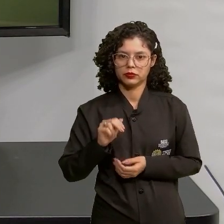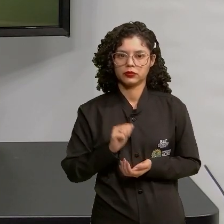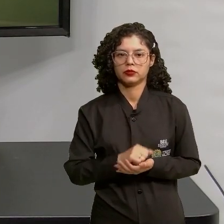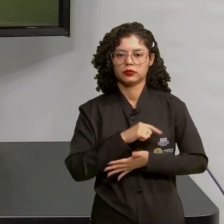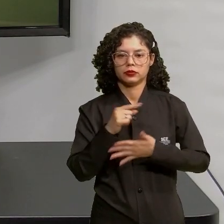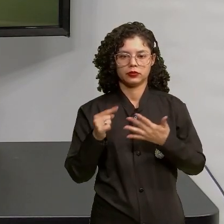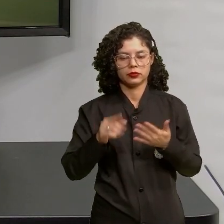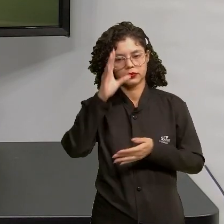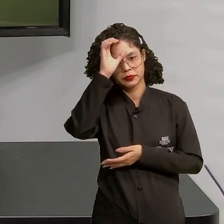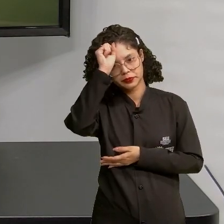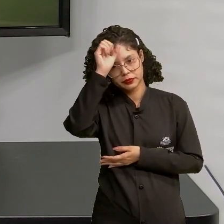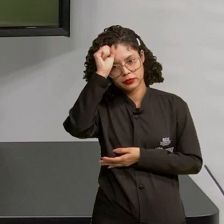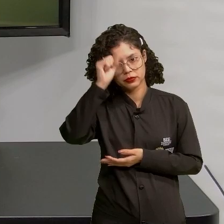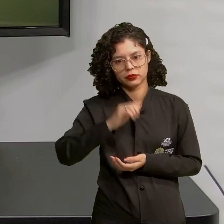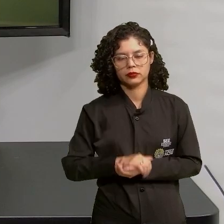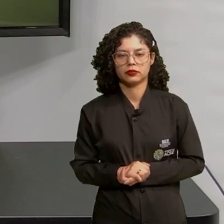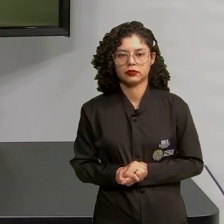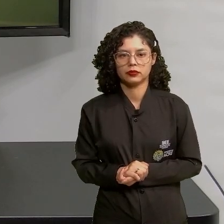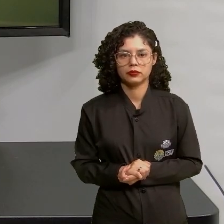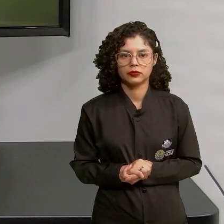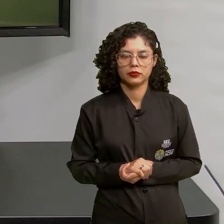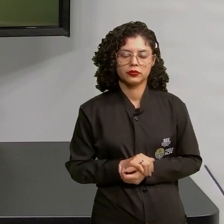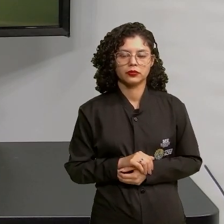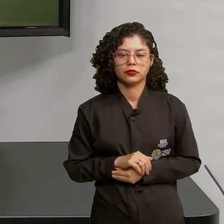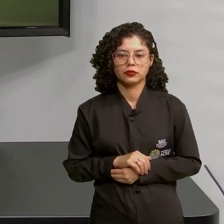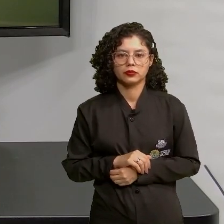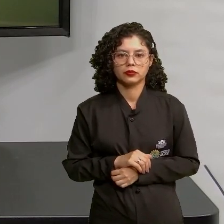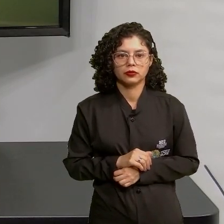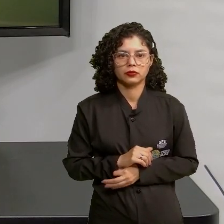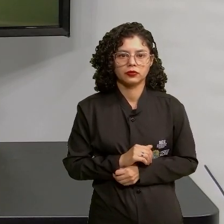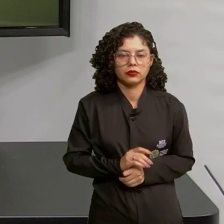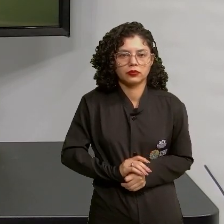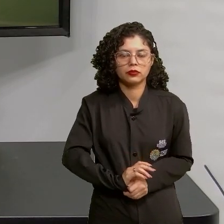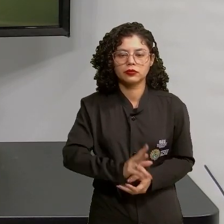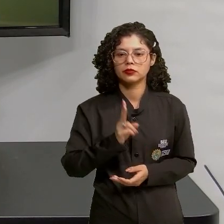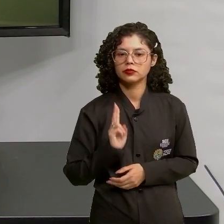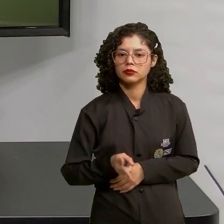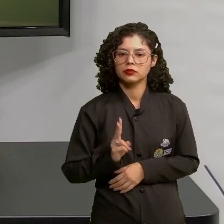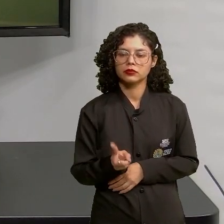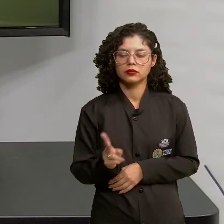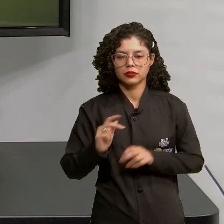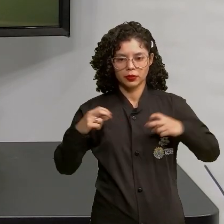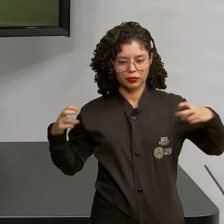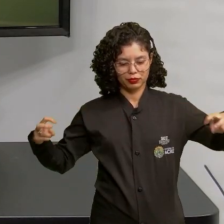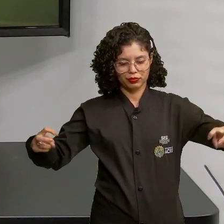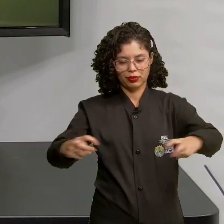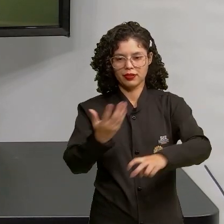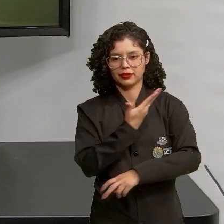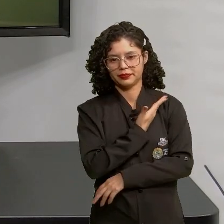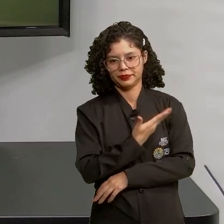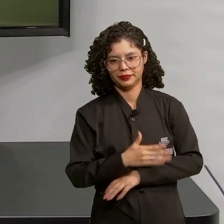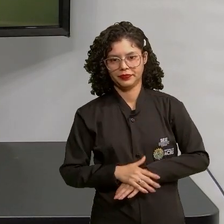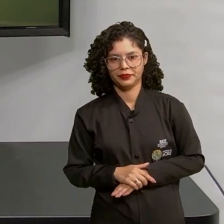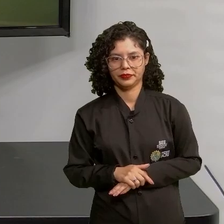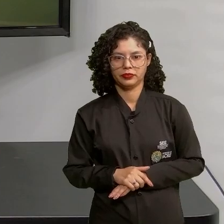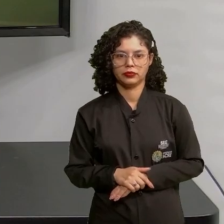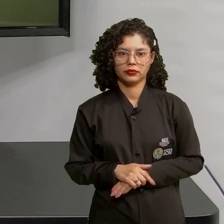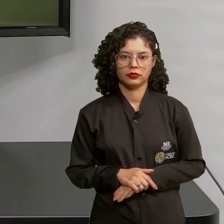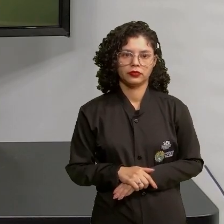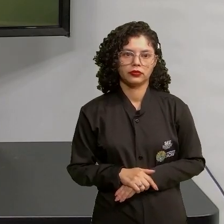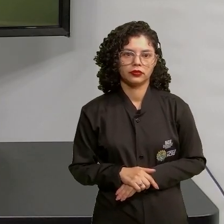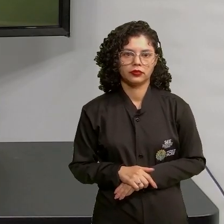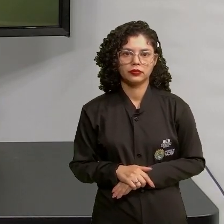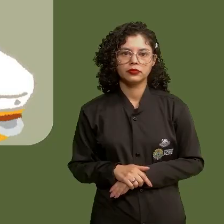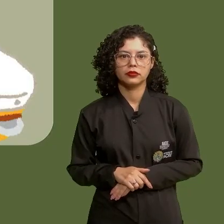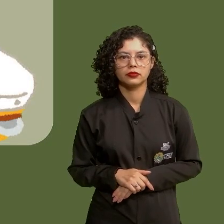desse, aprender a utilizar um instrumento desse, que você vai estar sempre muito rodeado de amigos. Ainda, gente, sobre os